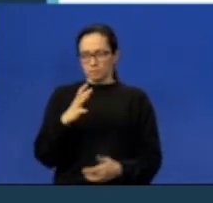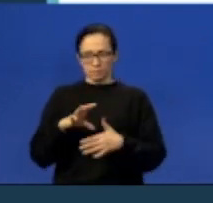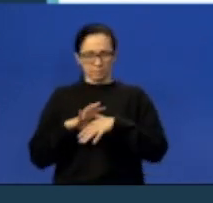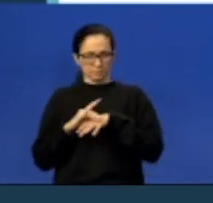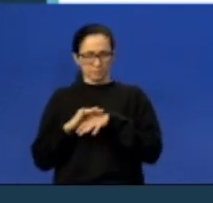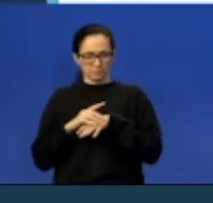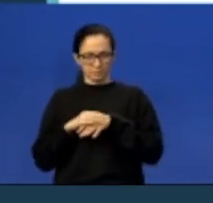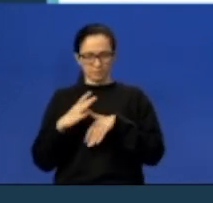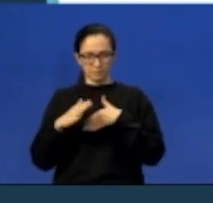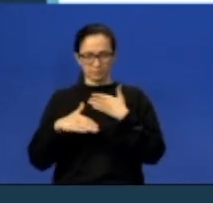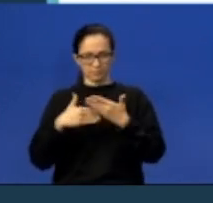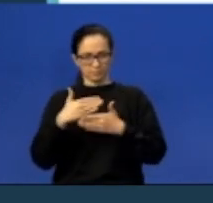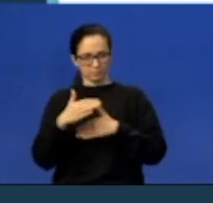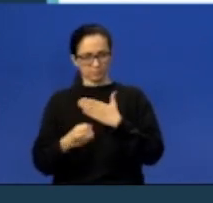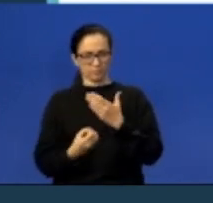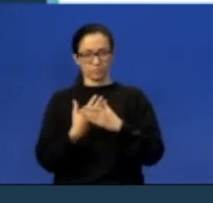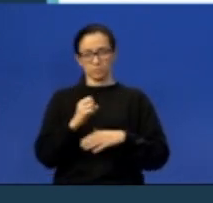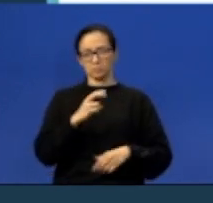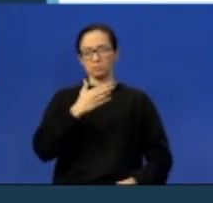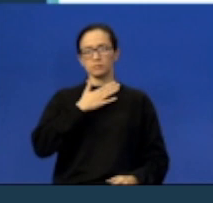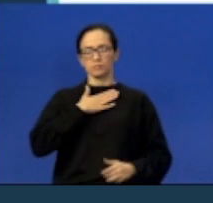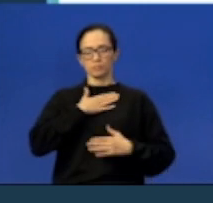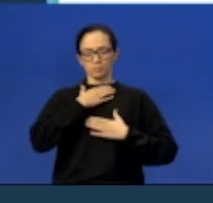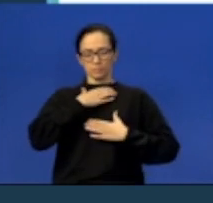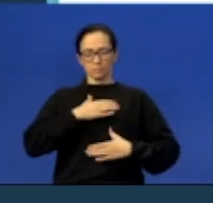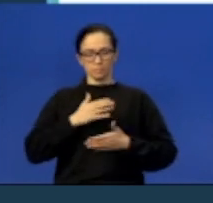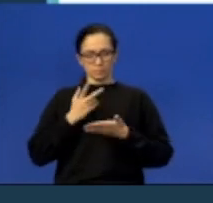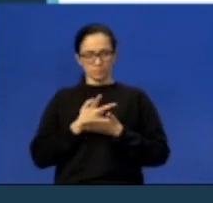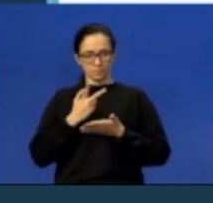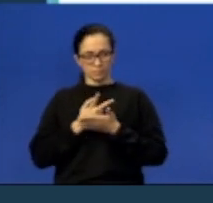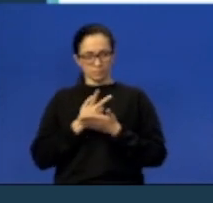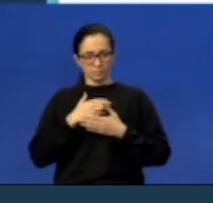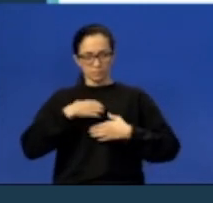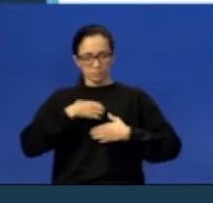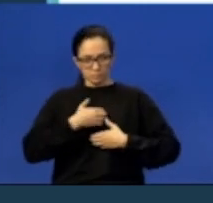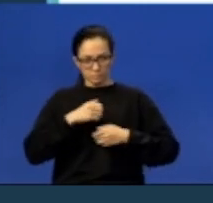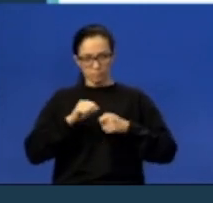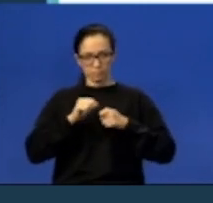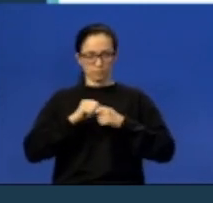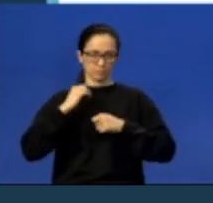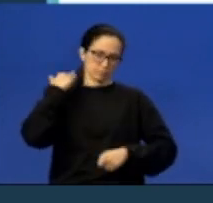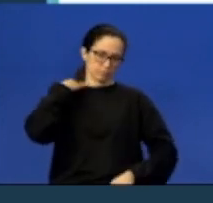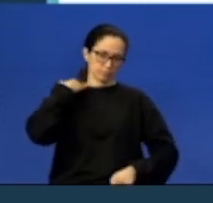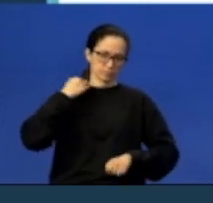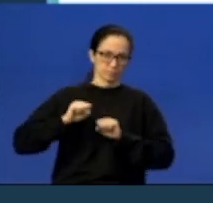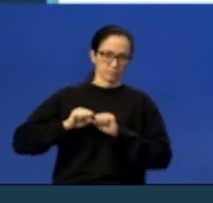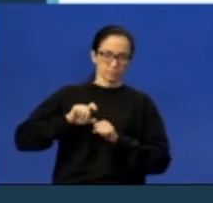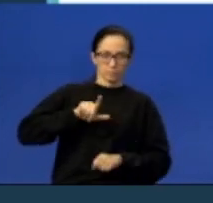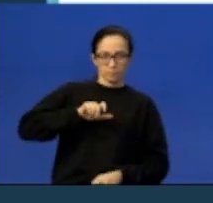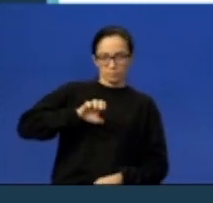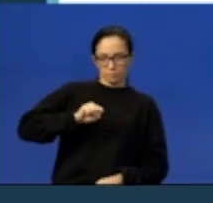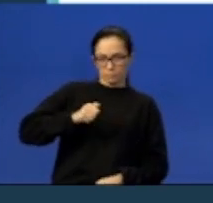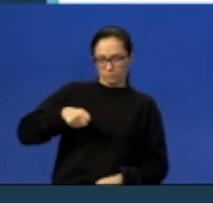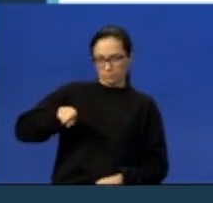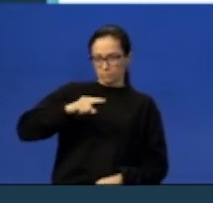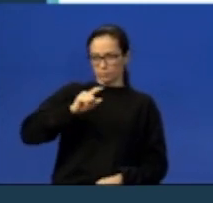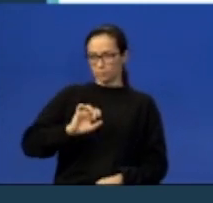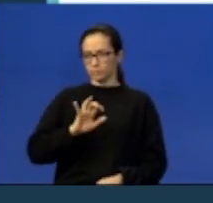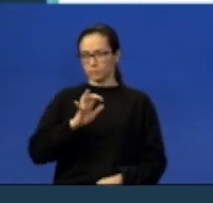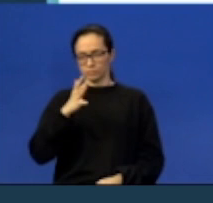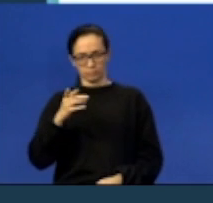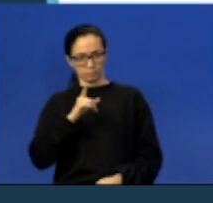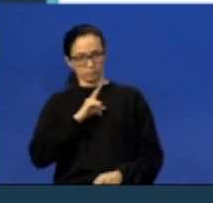doenças ou, por exemplo, na má postura. Um exemplo desse tipo de lesão seria a escoliose, que seria uma alteração